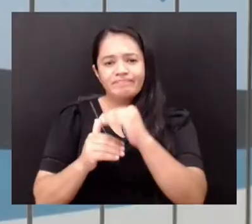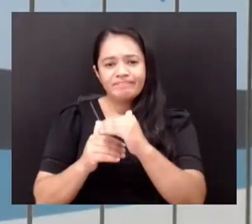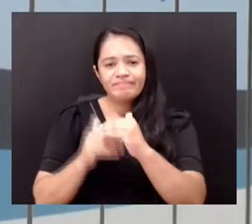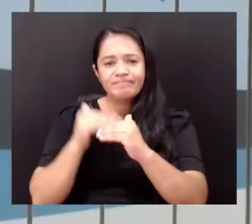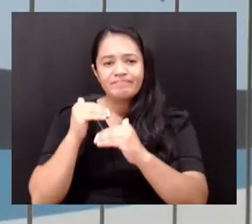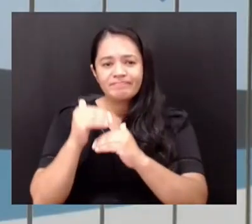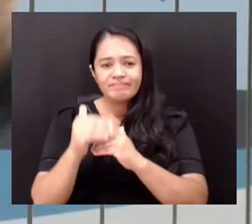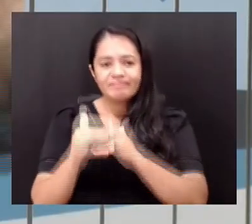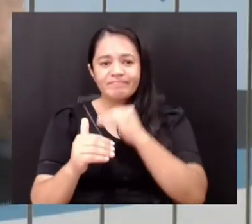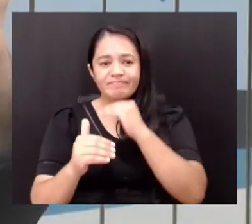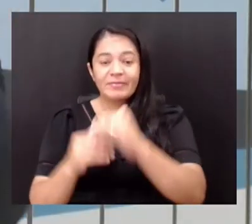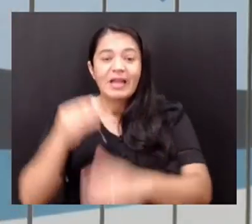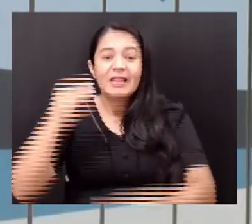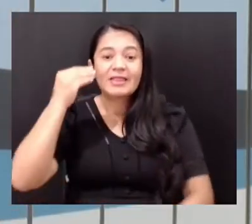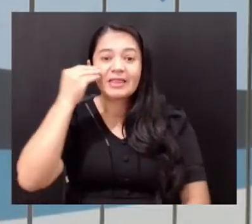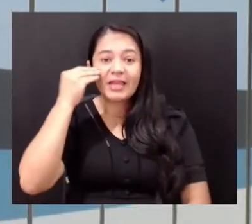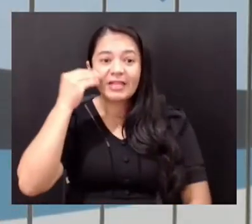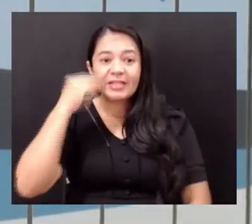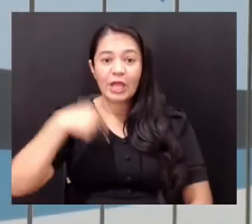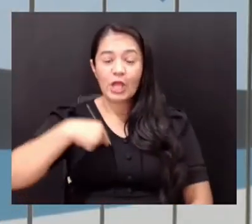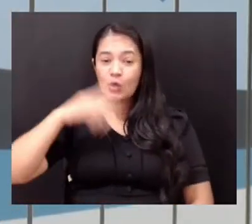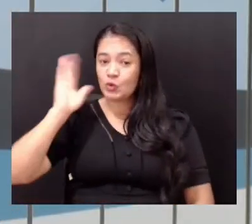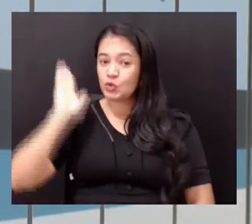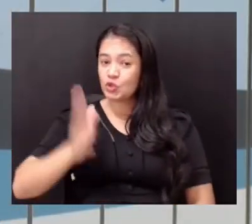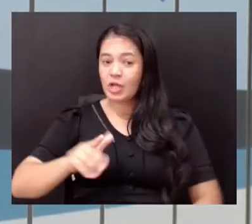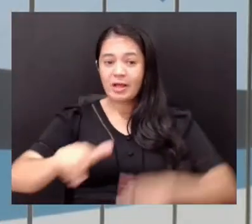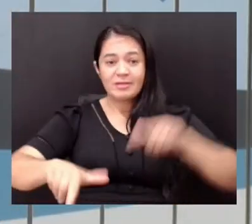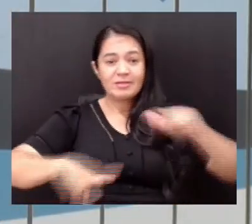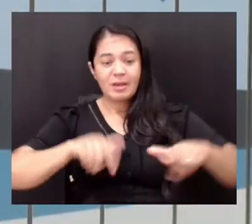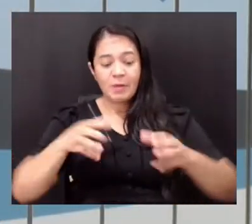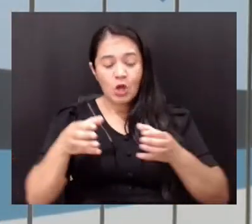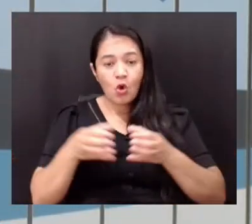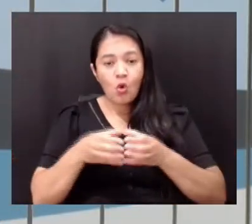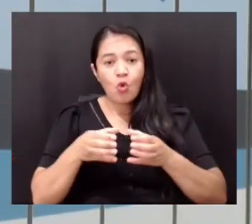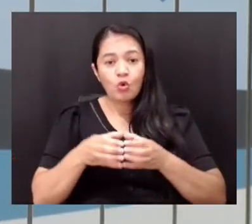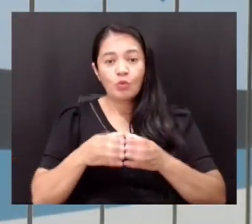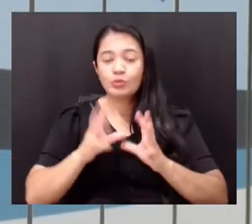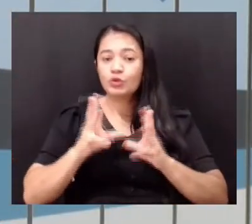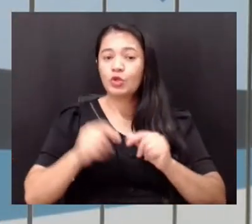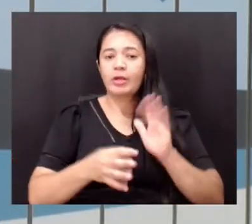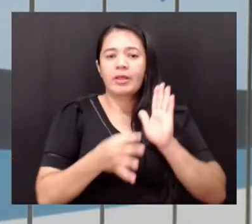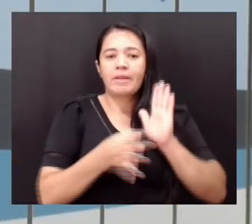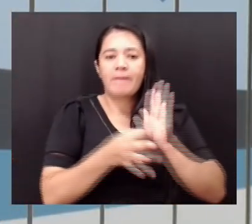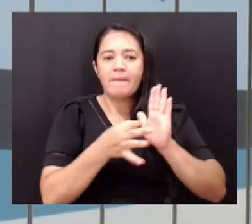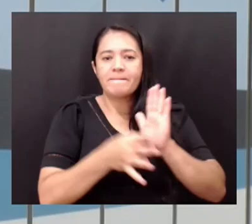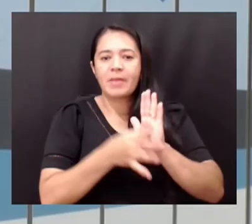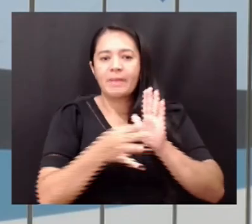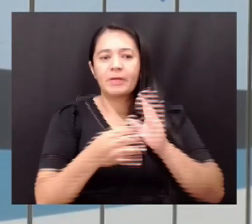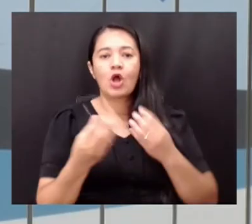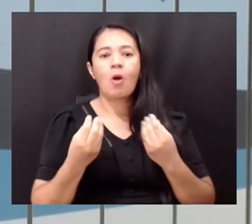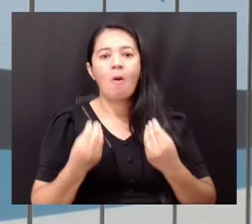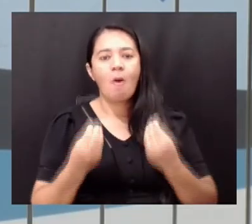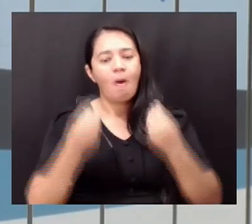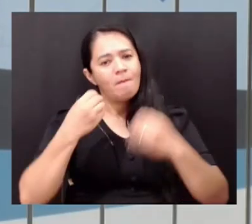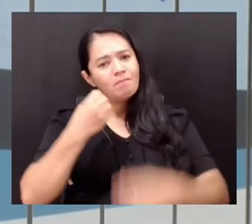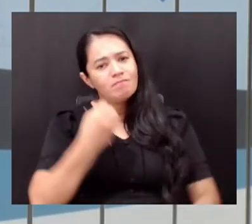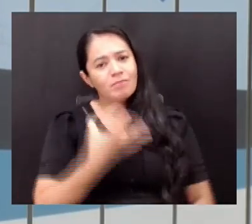com o grupo todo palpitando, a gente trabalhava dessa forma. Como era bom a gente ver